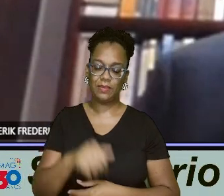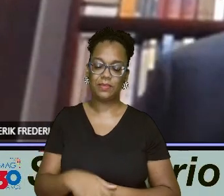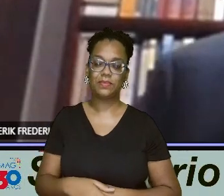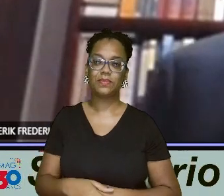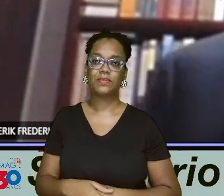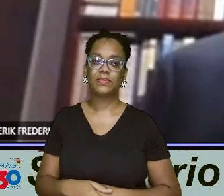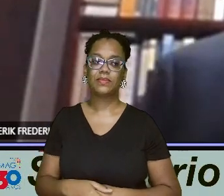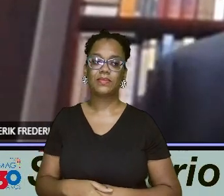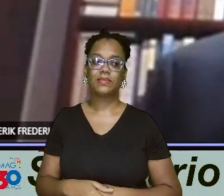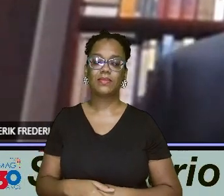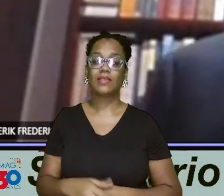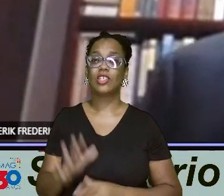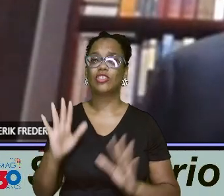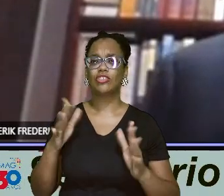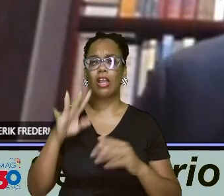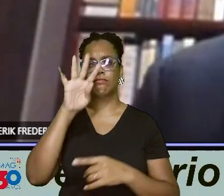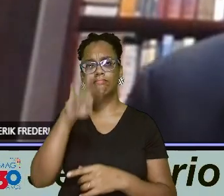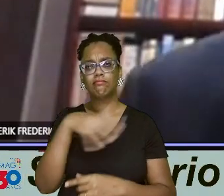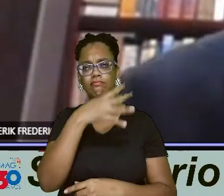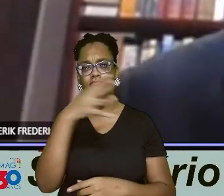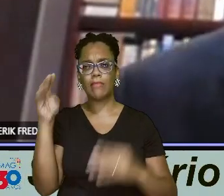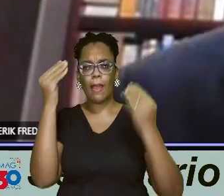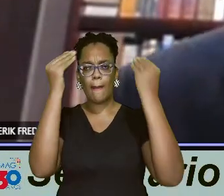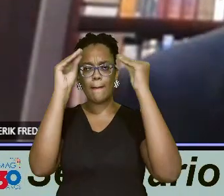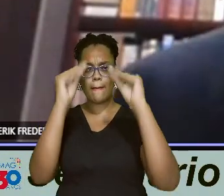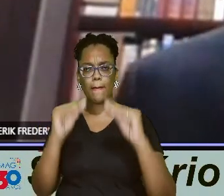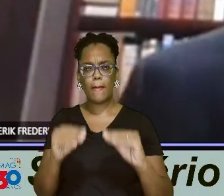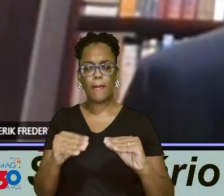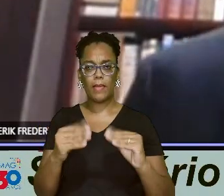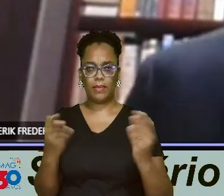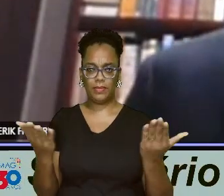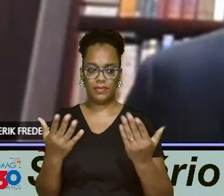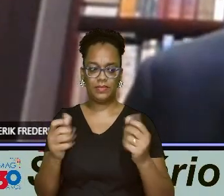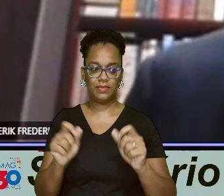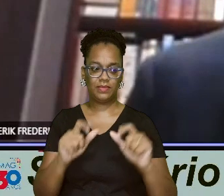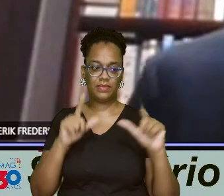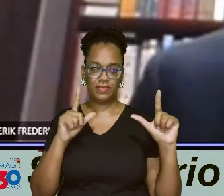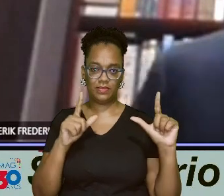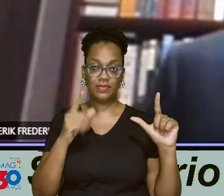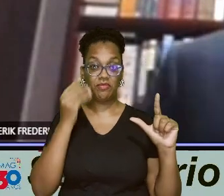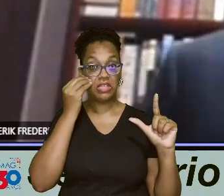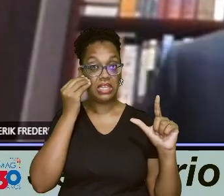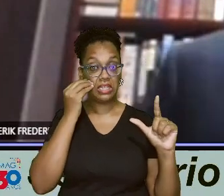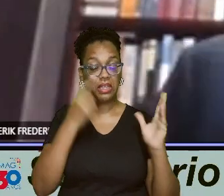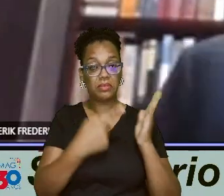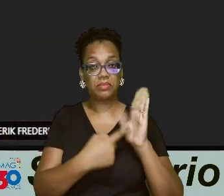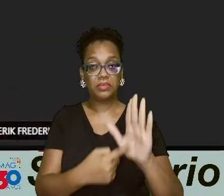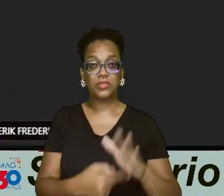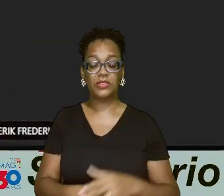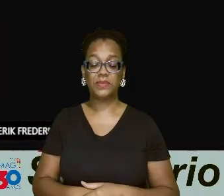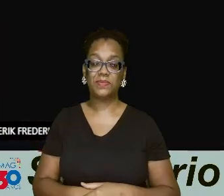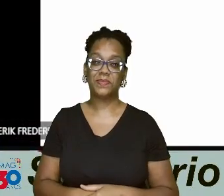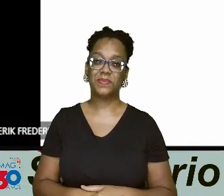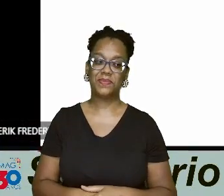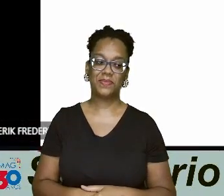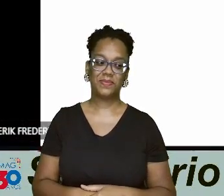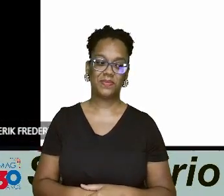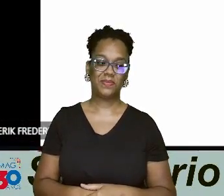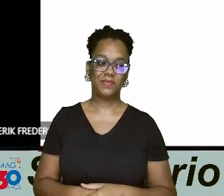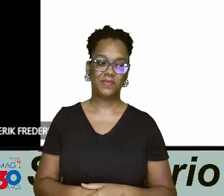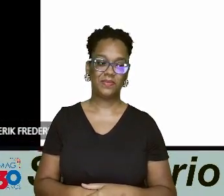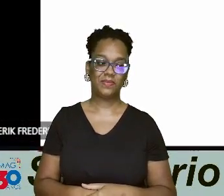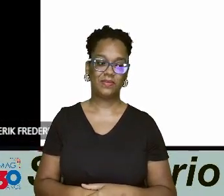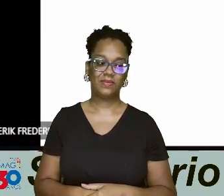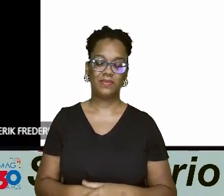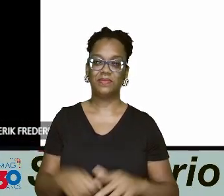e organizamos, né, os dados que vêm a seguir. Eu vou tentar compartilhar a minha tela agora, indago